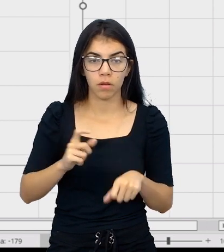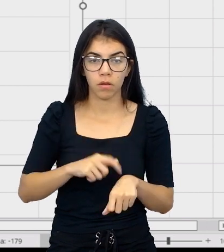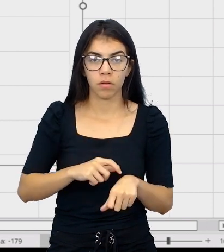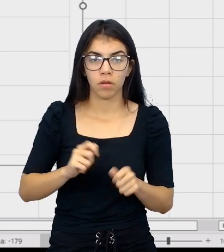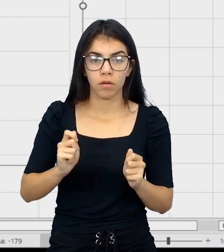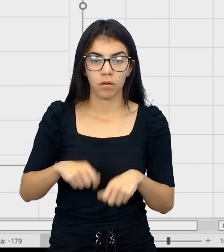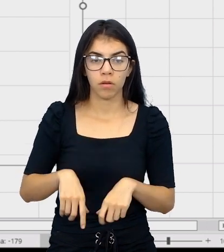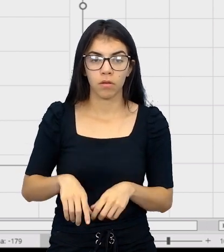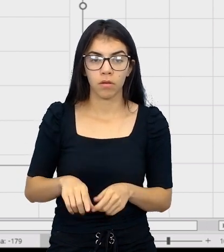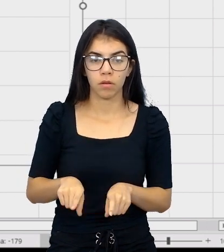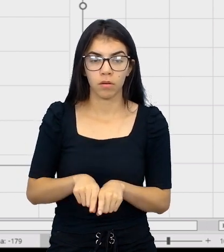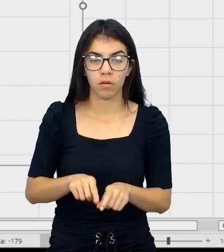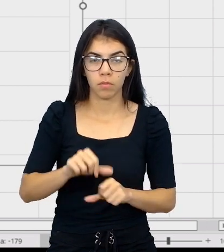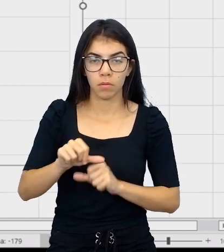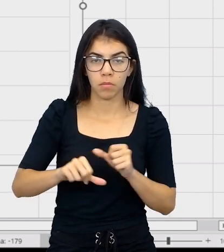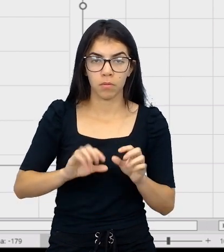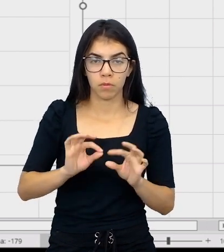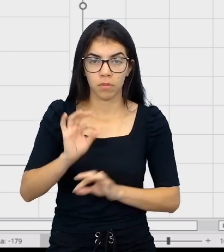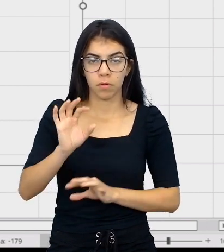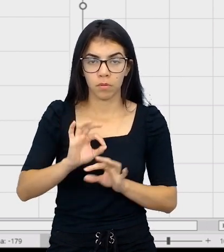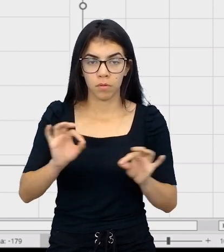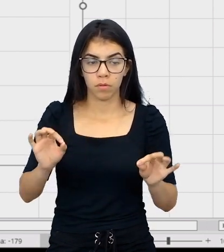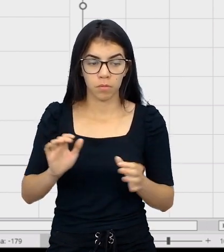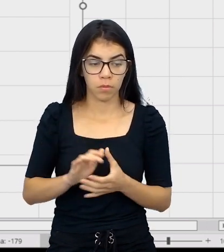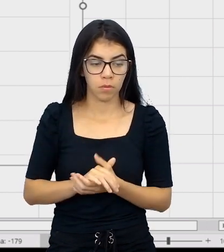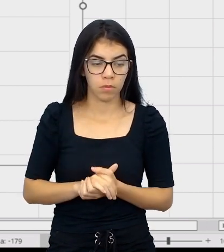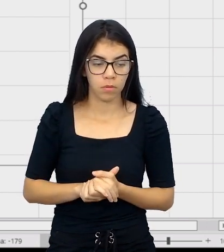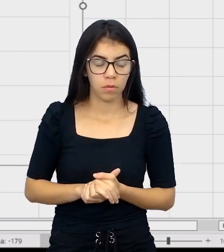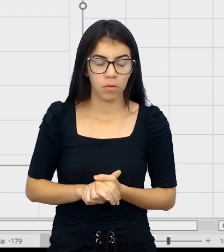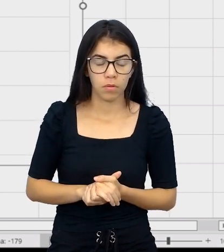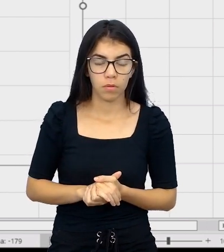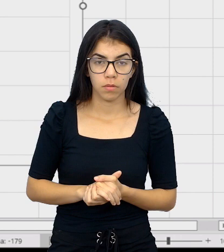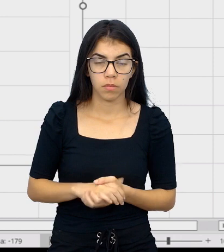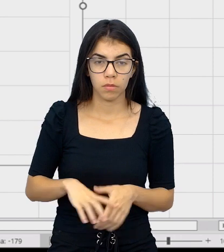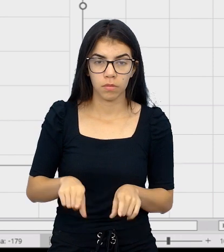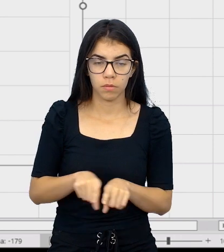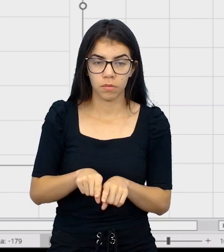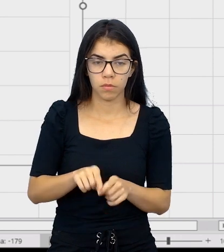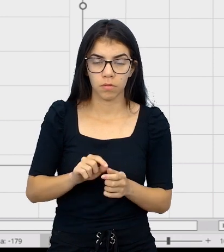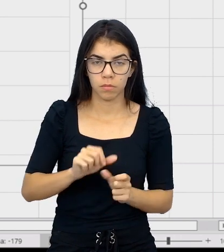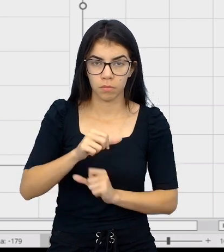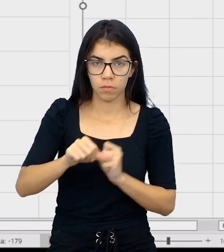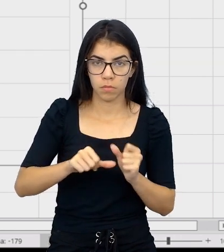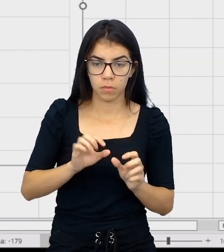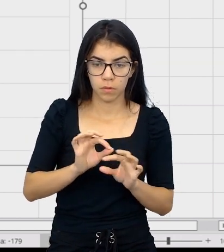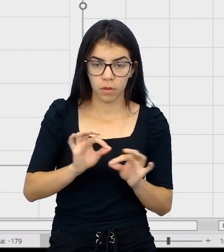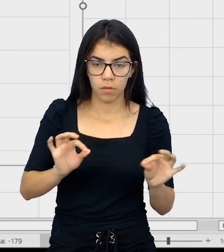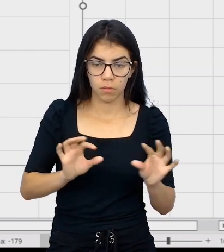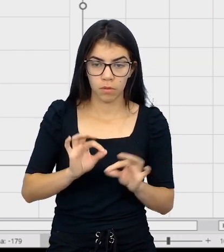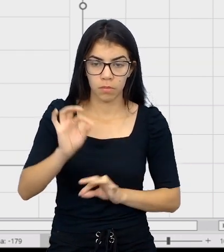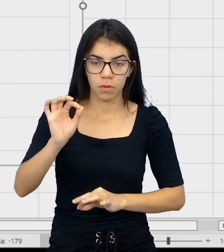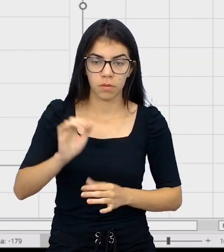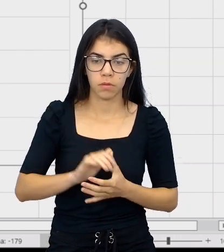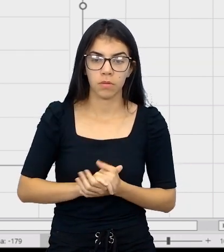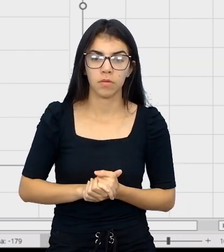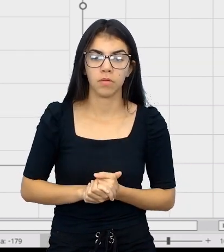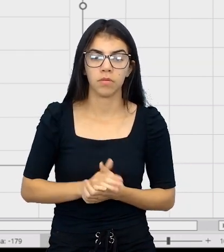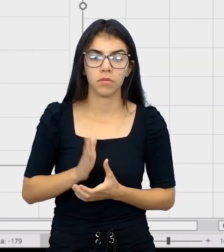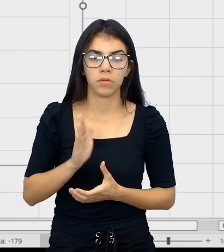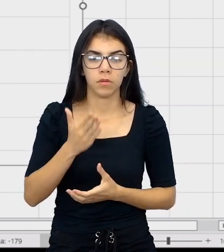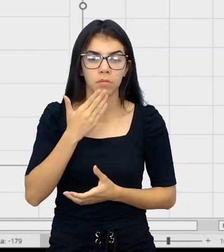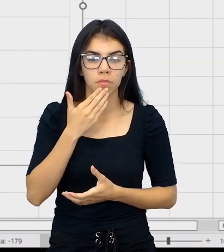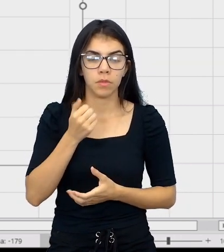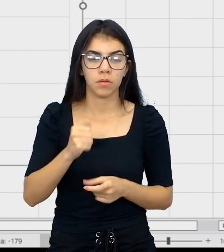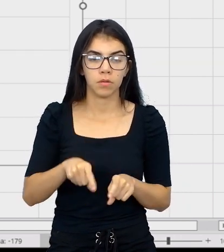Dá. Vamos mudar o tamanho, ó. Vou Vamos. selecionar aqui, vou lá para a página inicial, mudar o tamanho. Será que é uns 18? Ah, já ficou melhor, né?